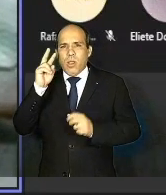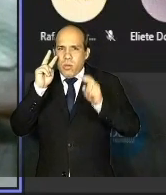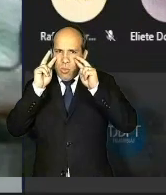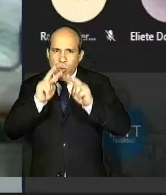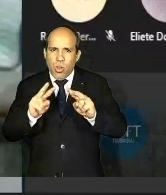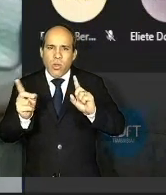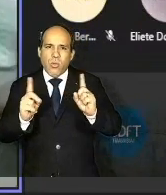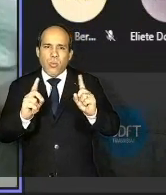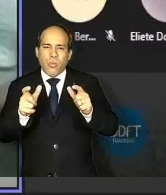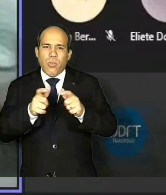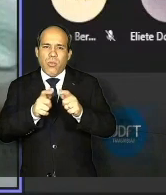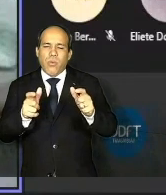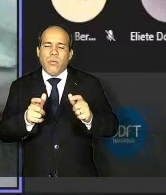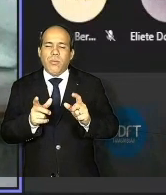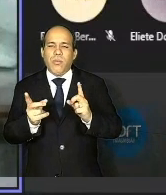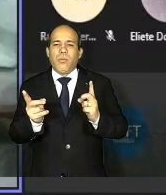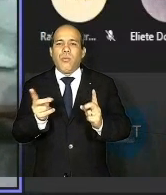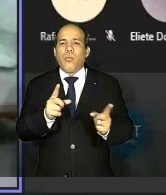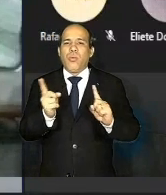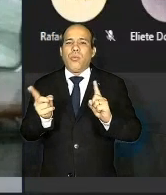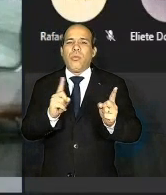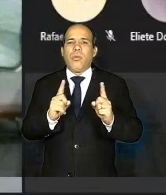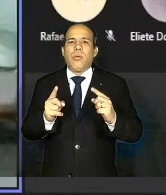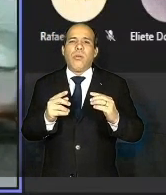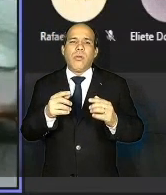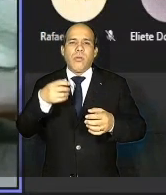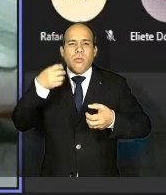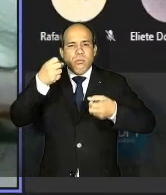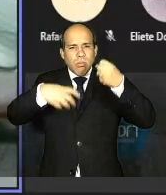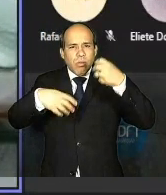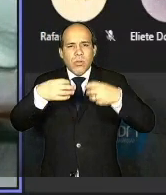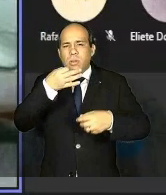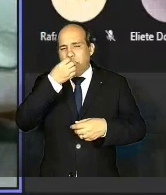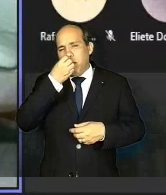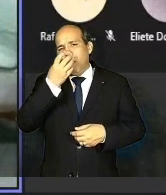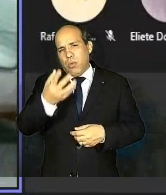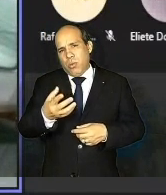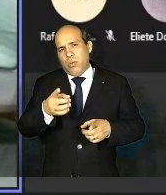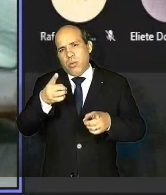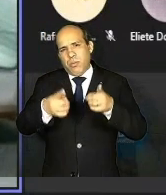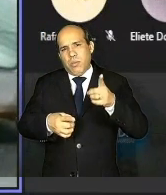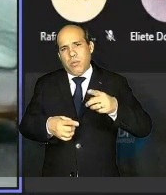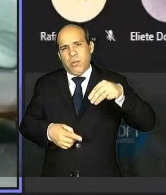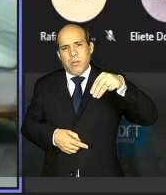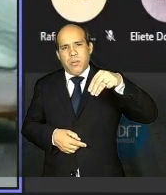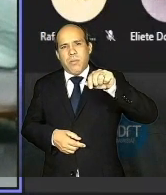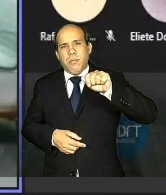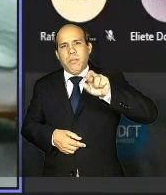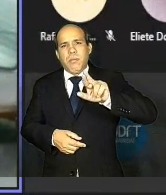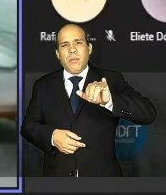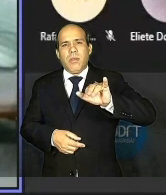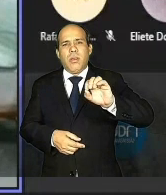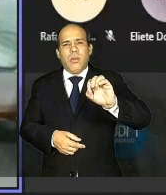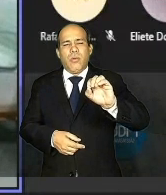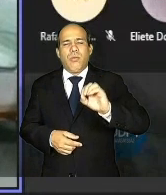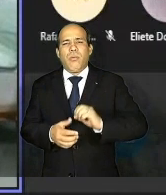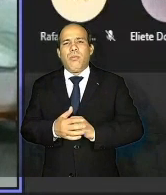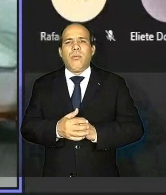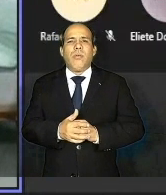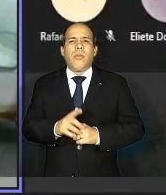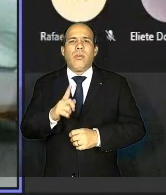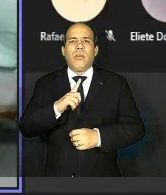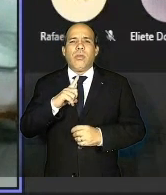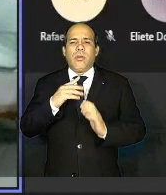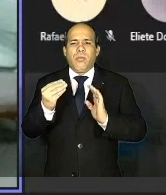viu? Acho que tem que olhar os dois lados. As ponderações são sempre muito pertinentes, desembargador